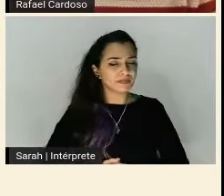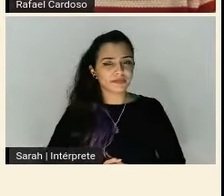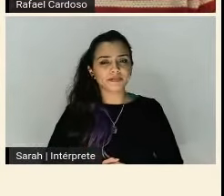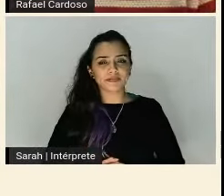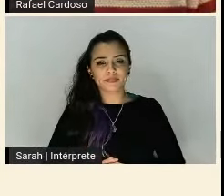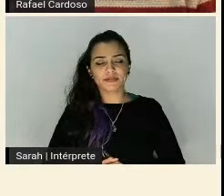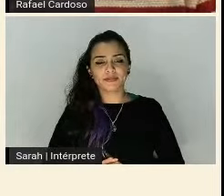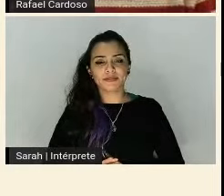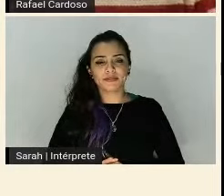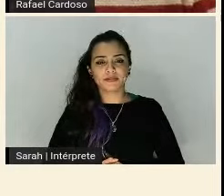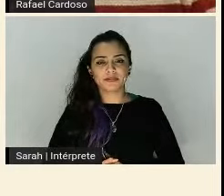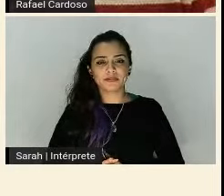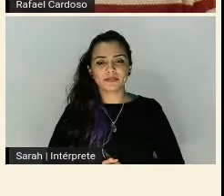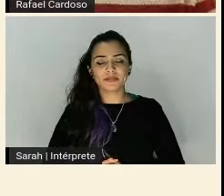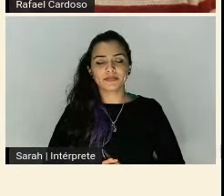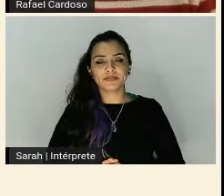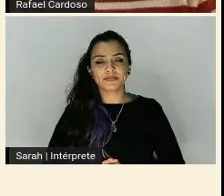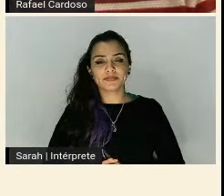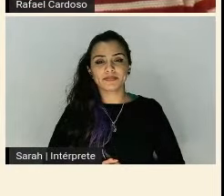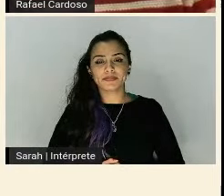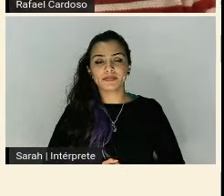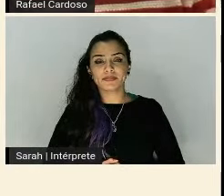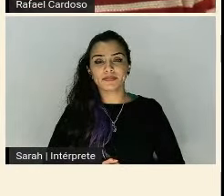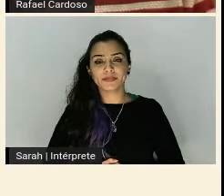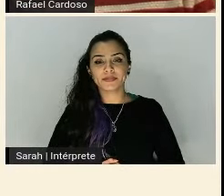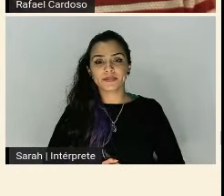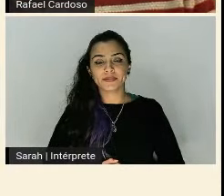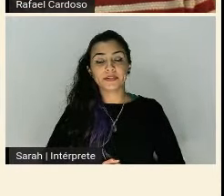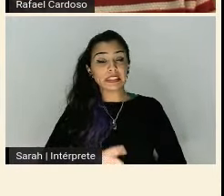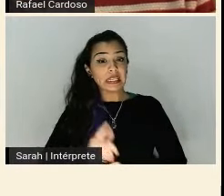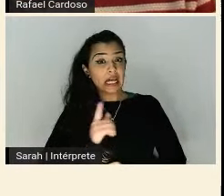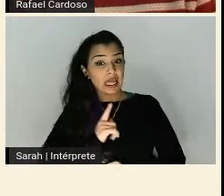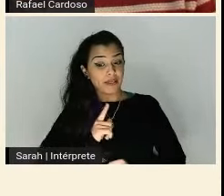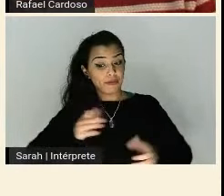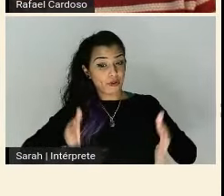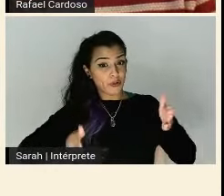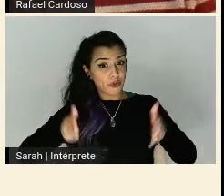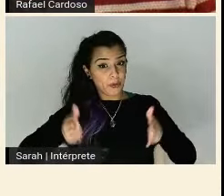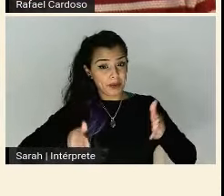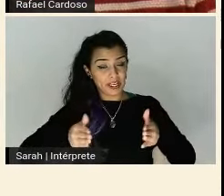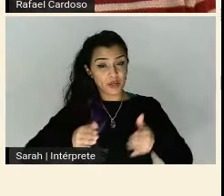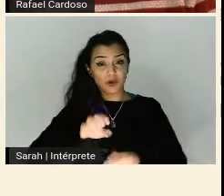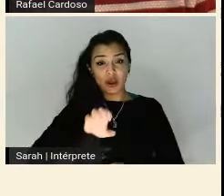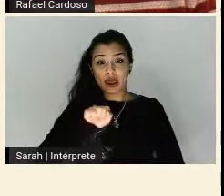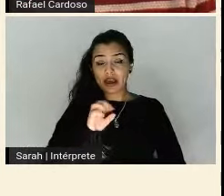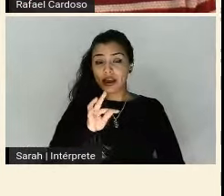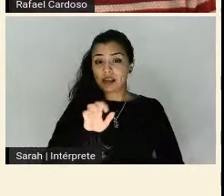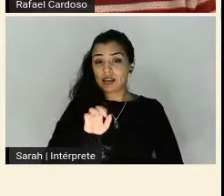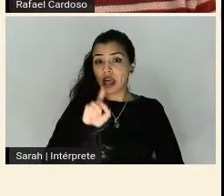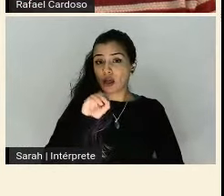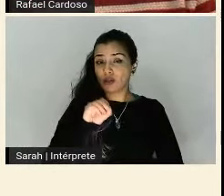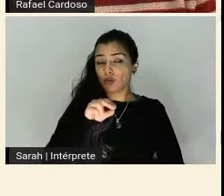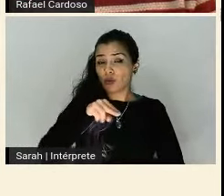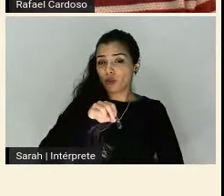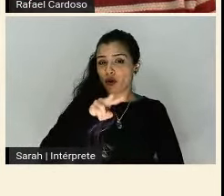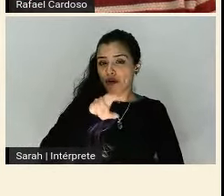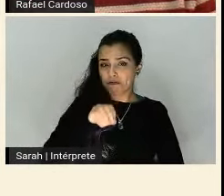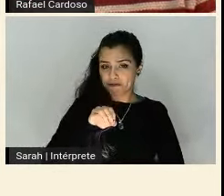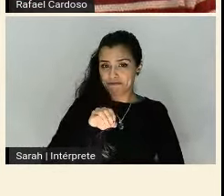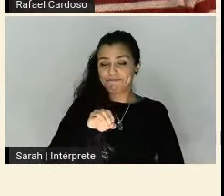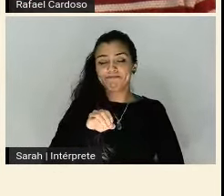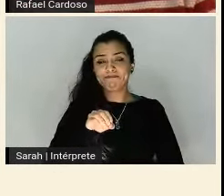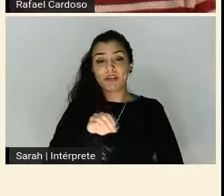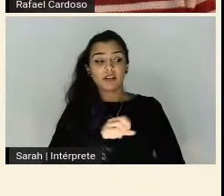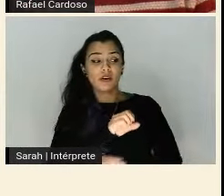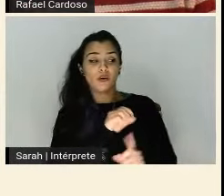A narrativa heróica da semana foi alicerçada durante o período do Estado Novo. Conforme apontado por Silviano